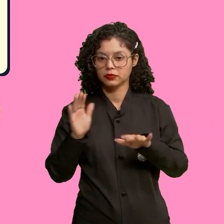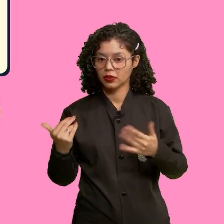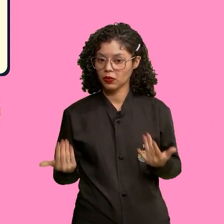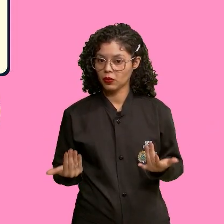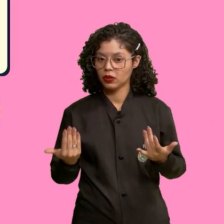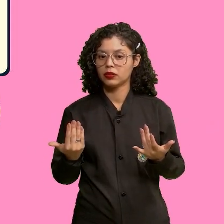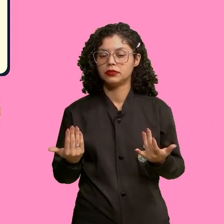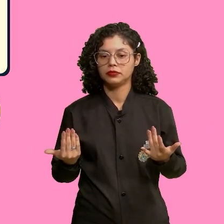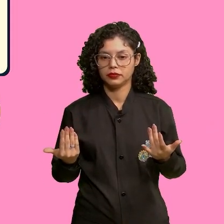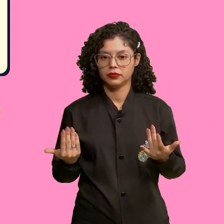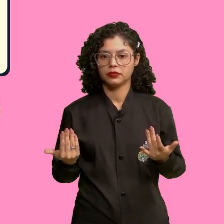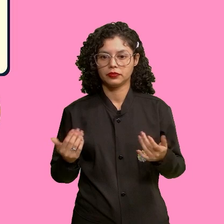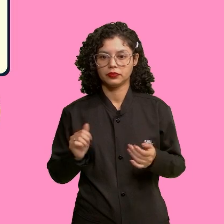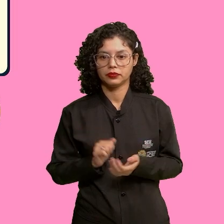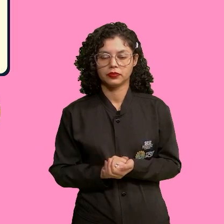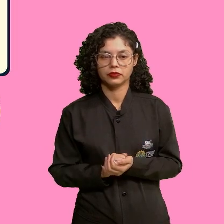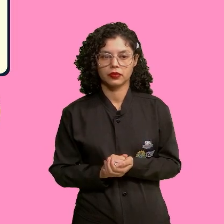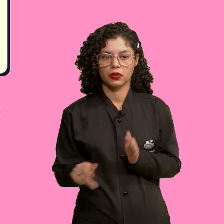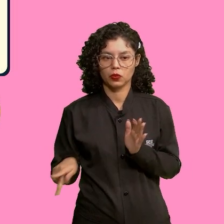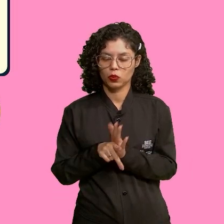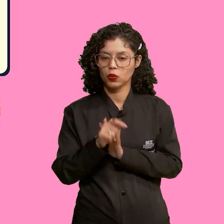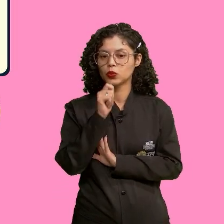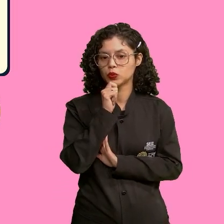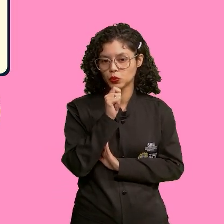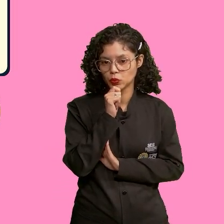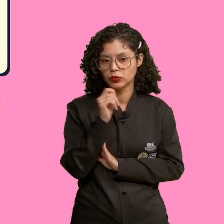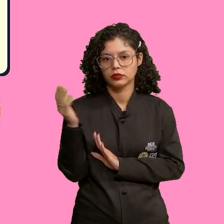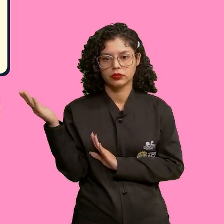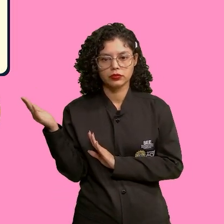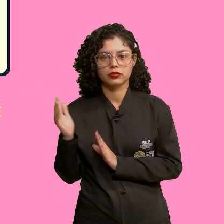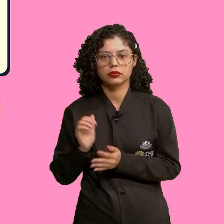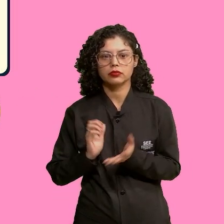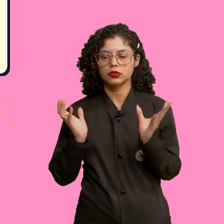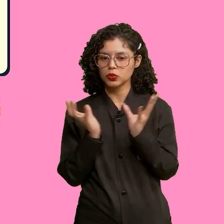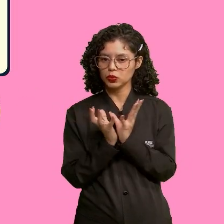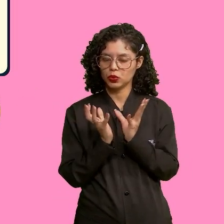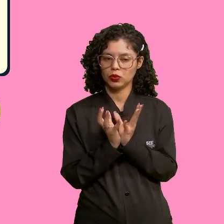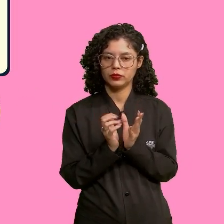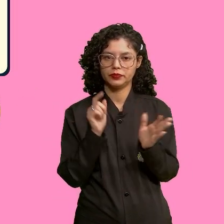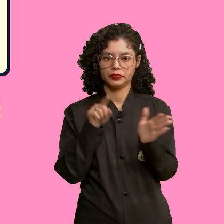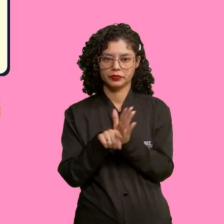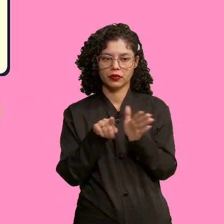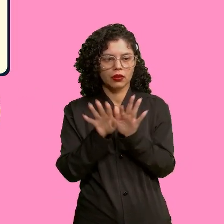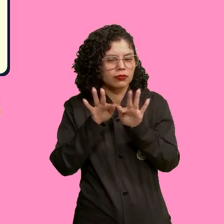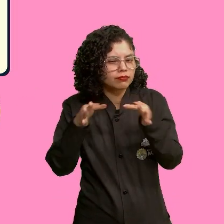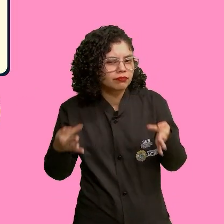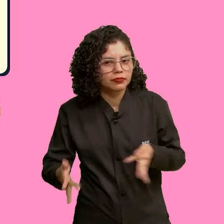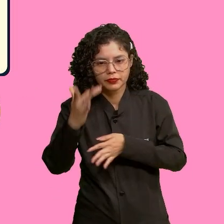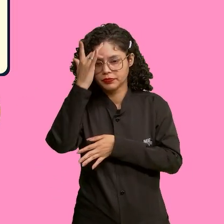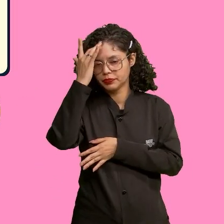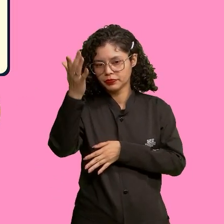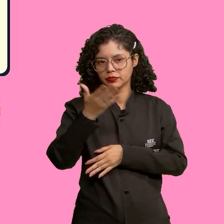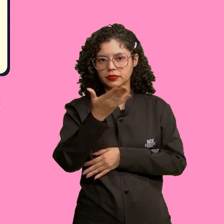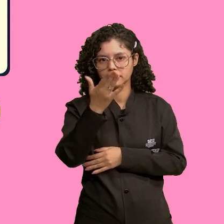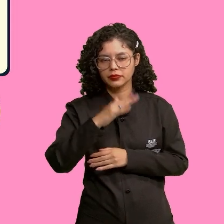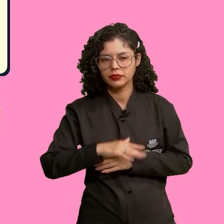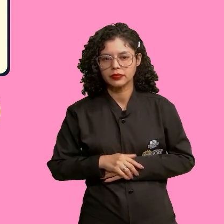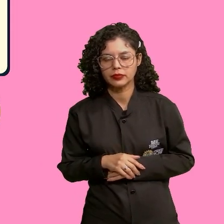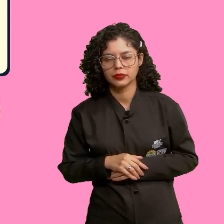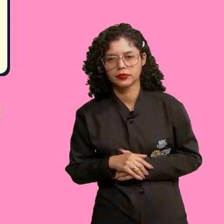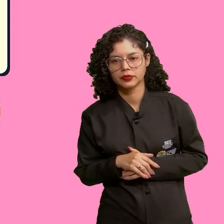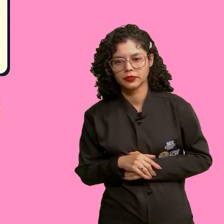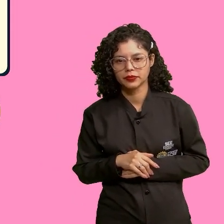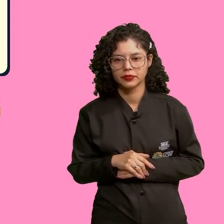desses instrumentos não pertence a esta categoria? Perguntas bem fáceis para você